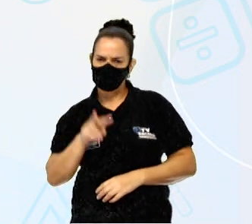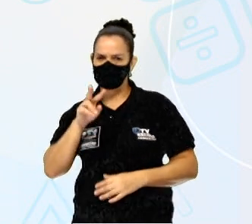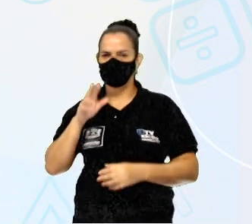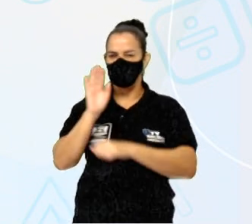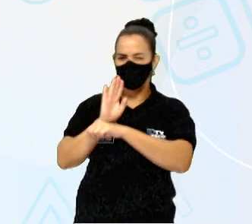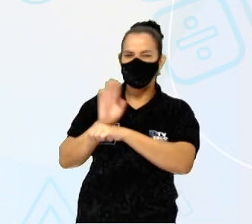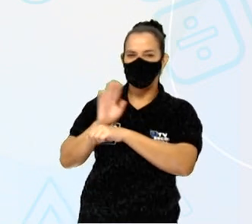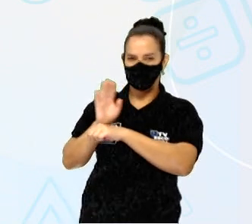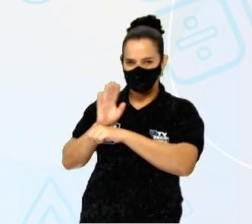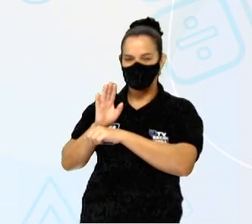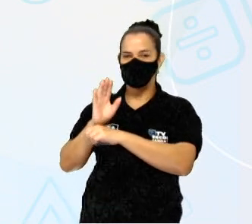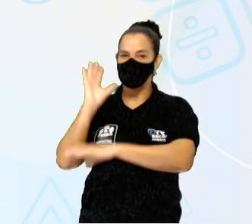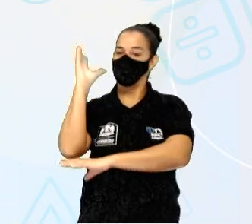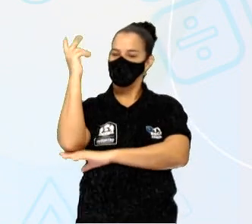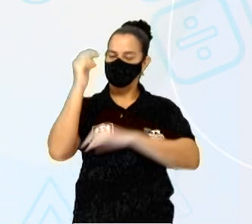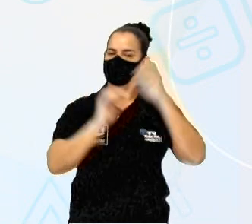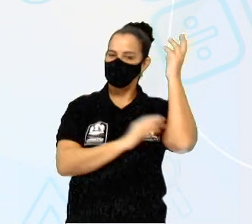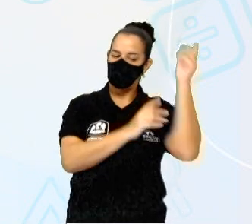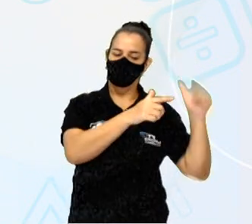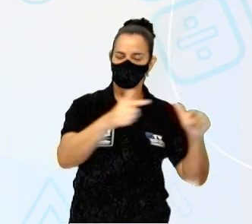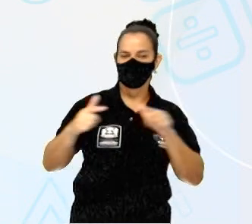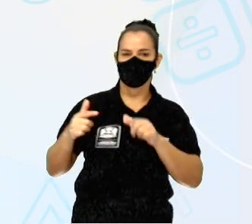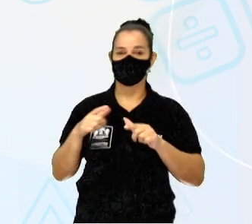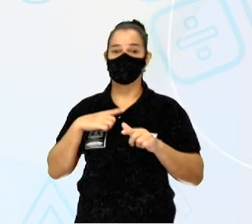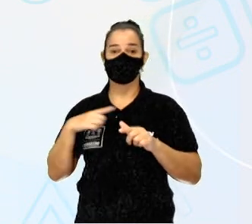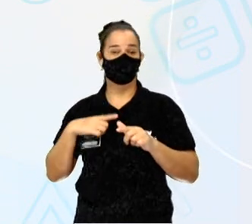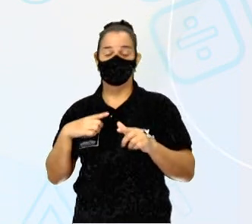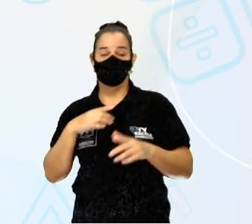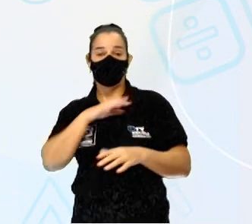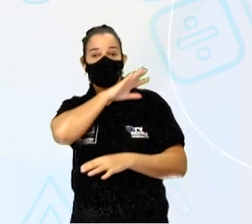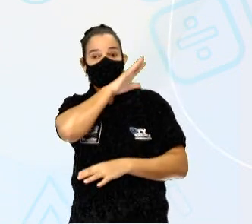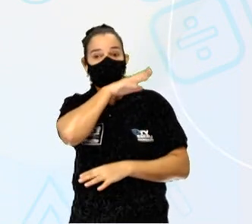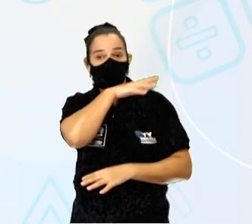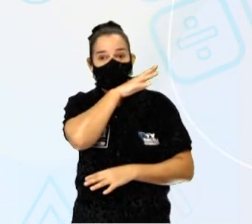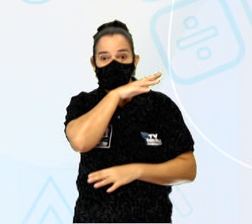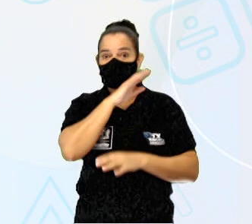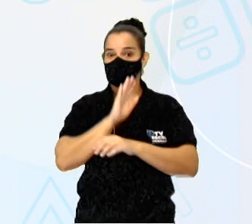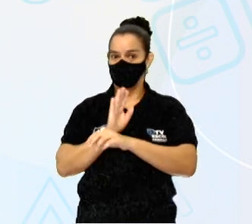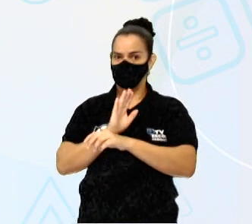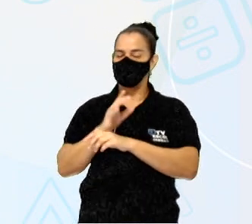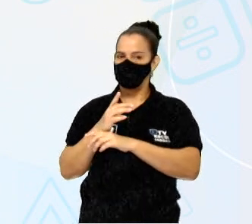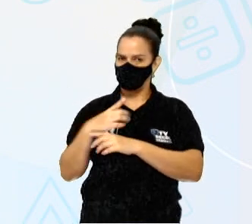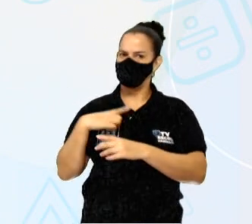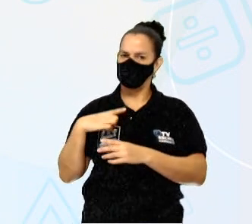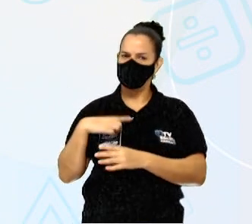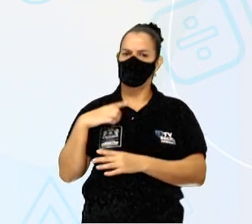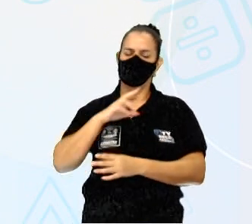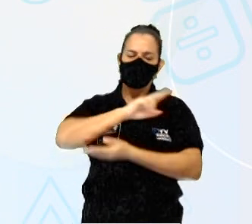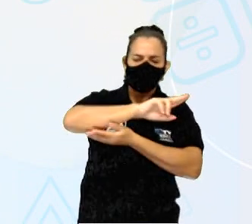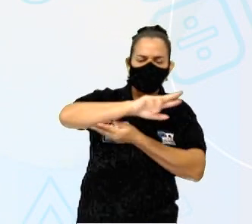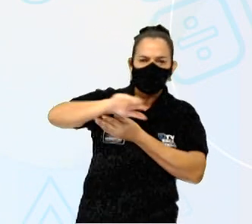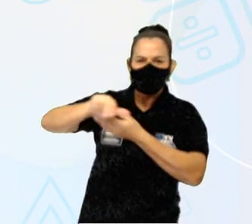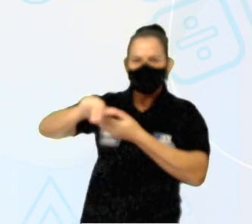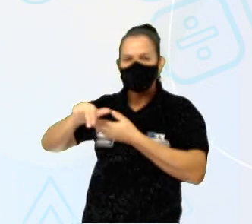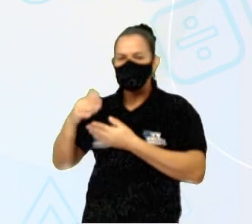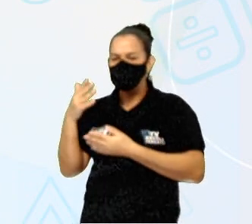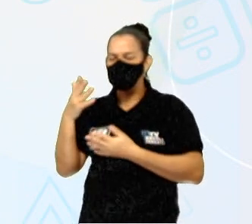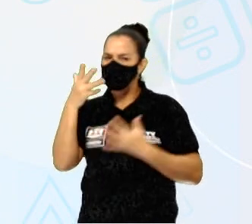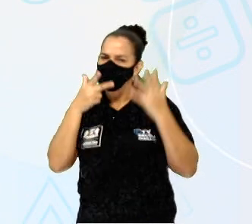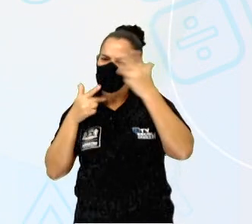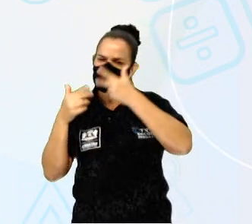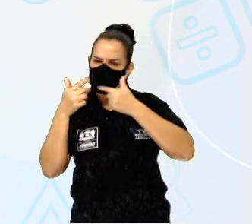com paisagens africanas. No Rei Leão, por exemplo, a gente vê bastante paisagens do deserto.